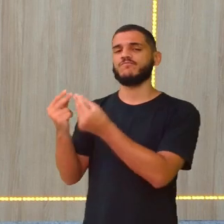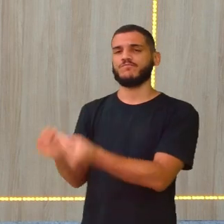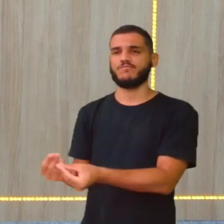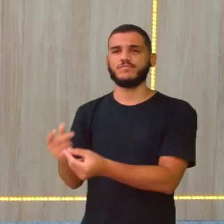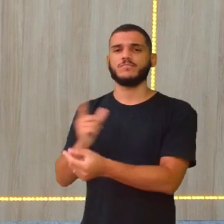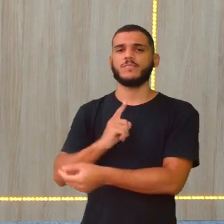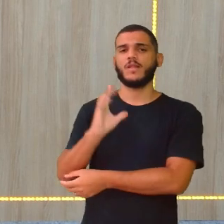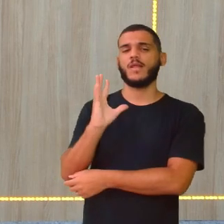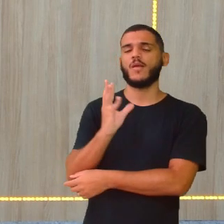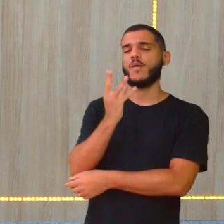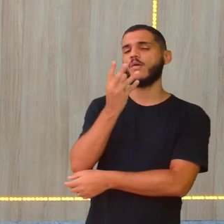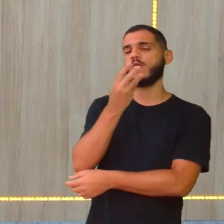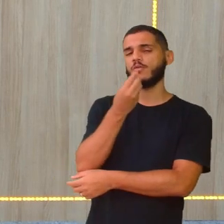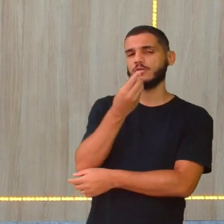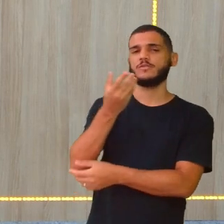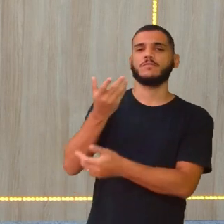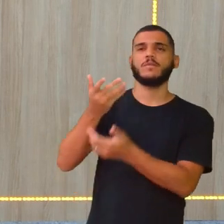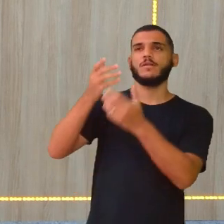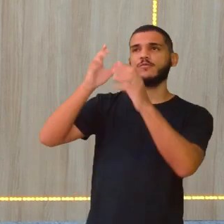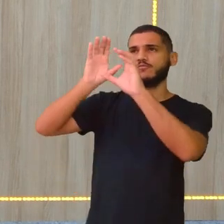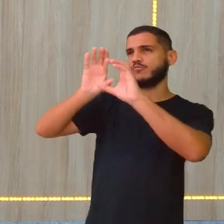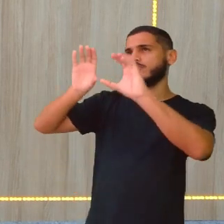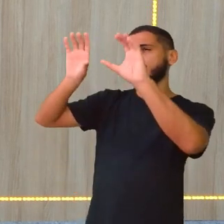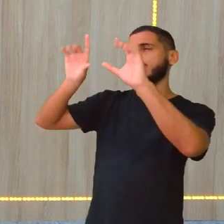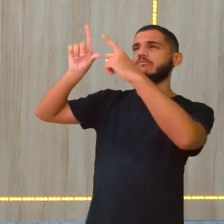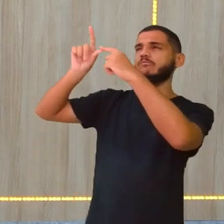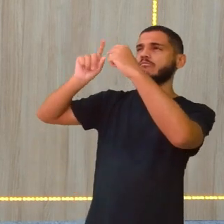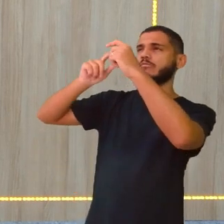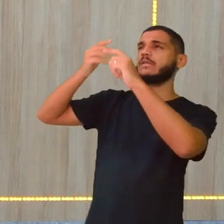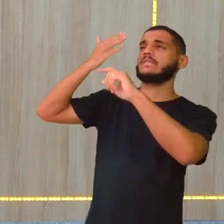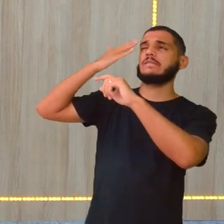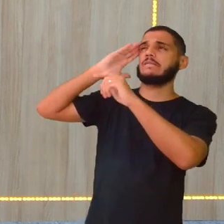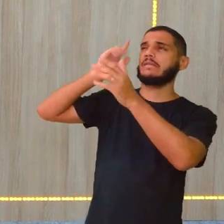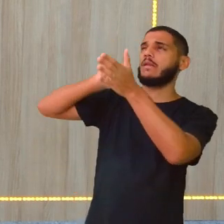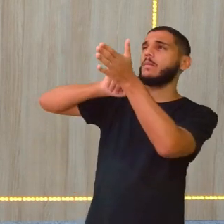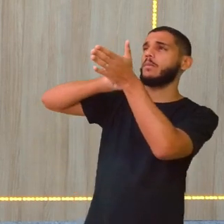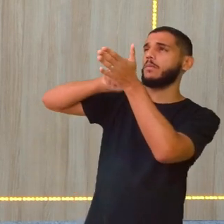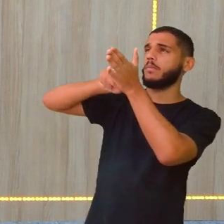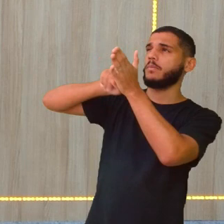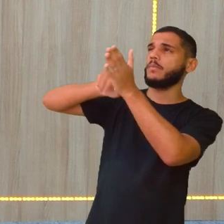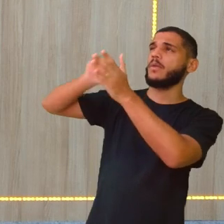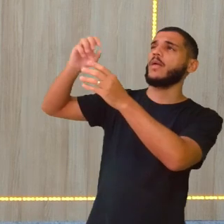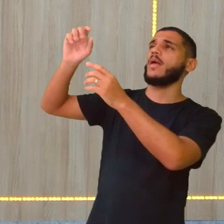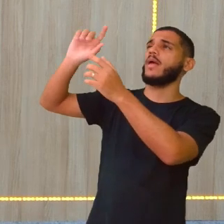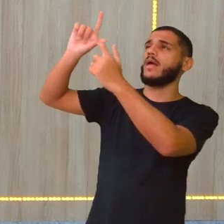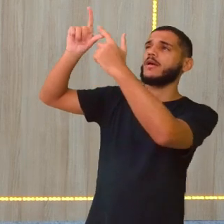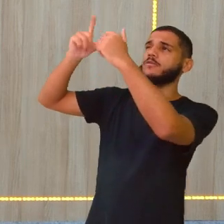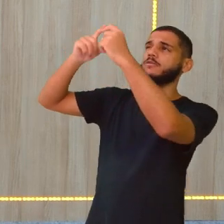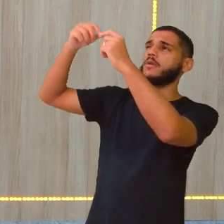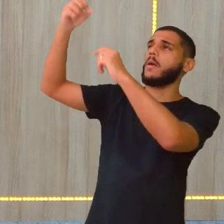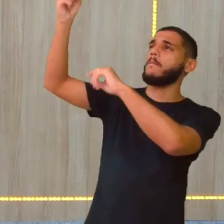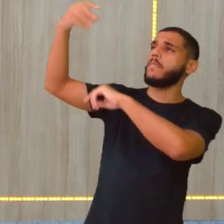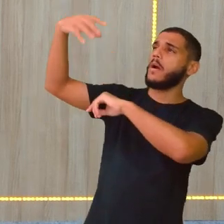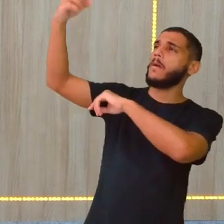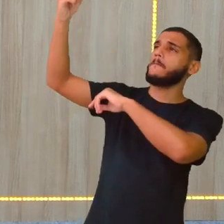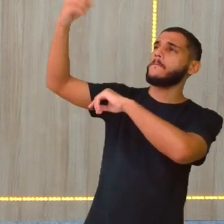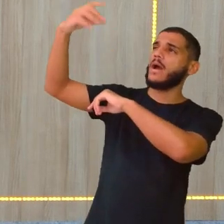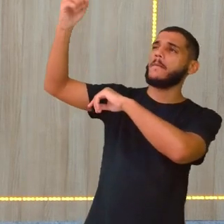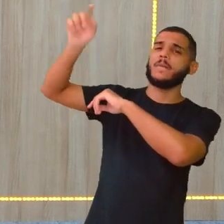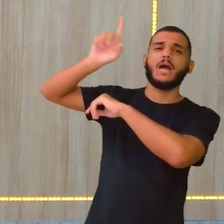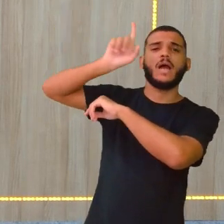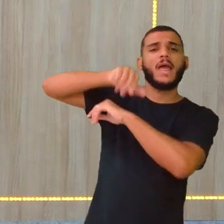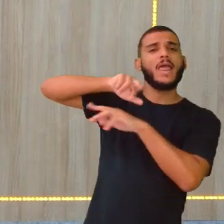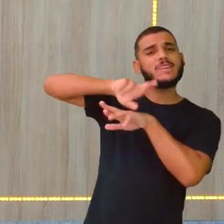este conhecimento de astronomia, onde eles entendem que aquela estrela que está no céu é uma estrela